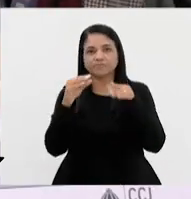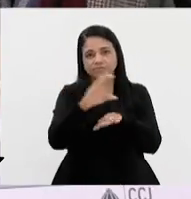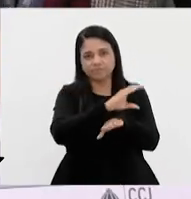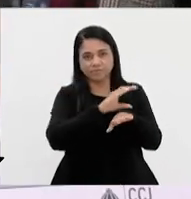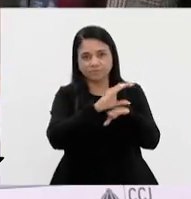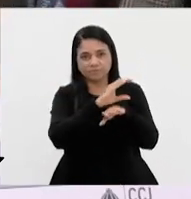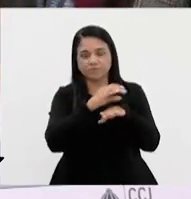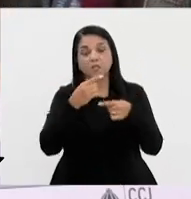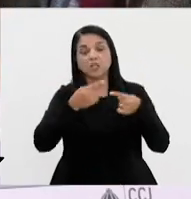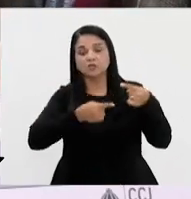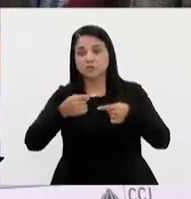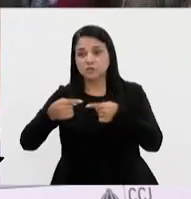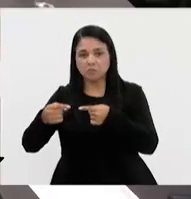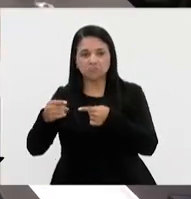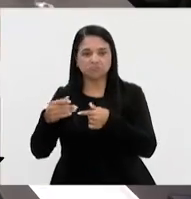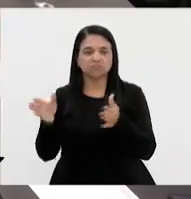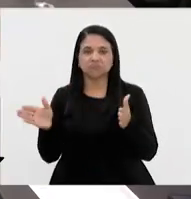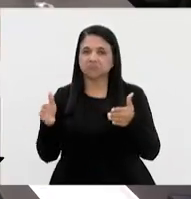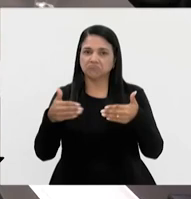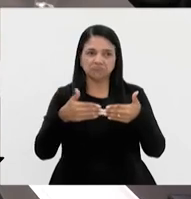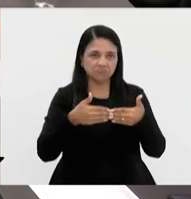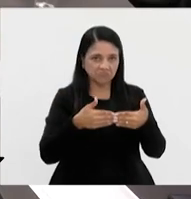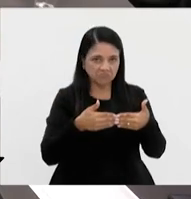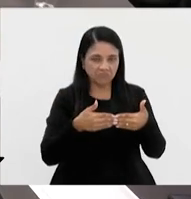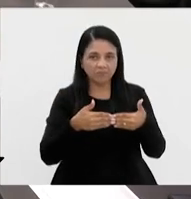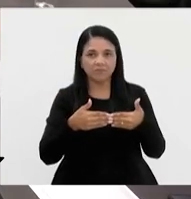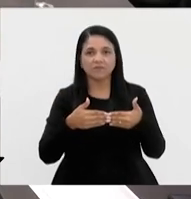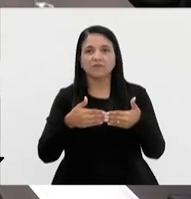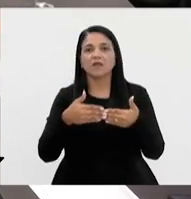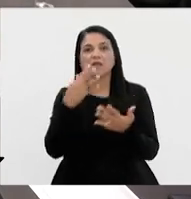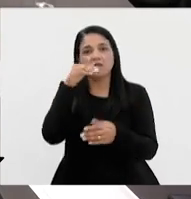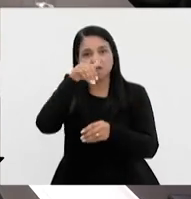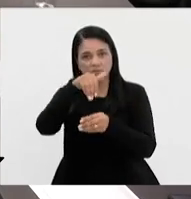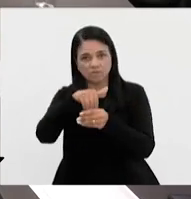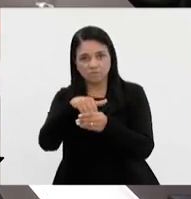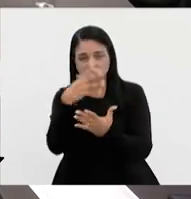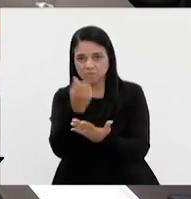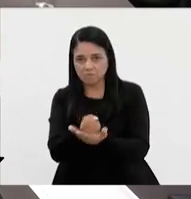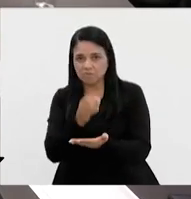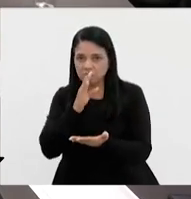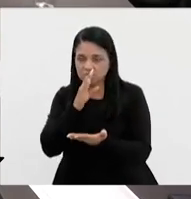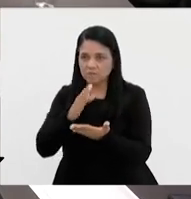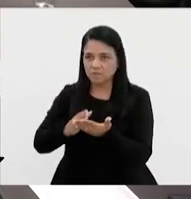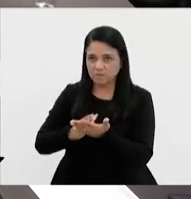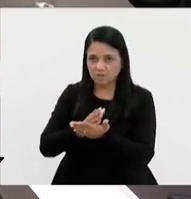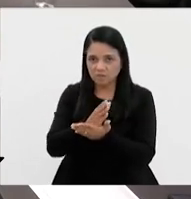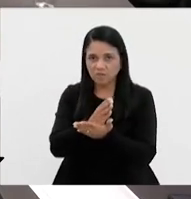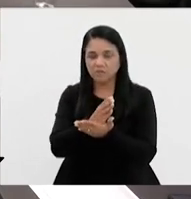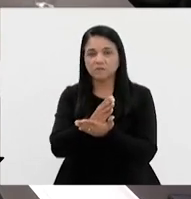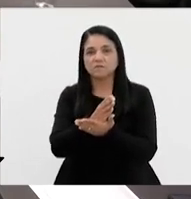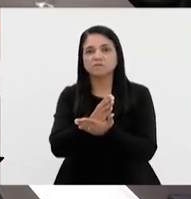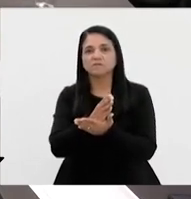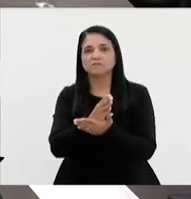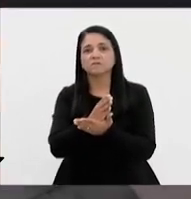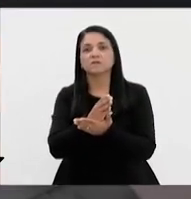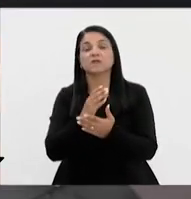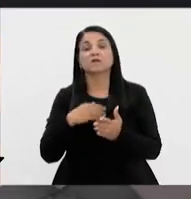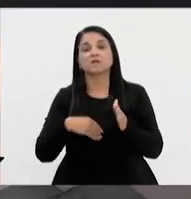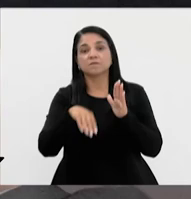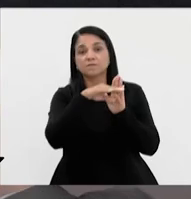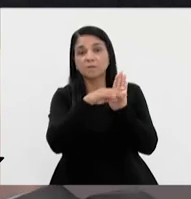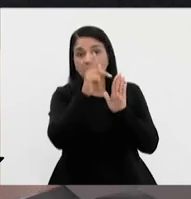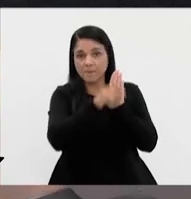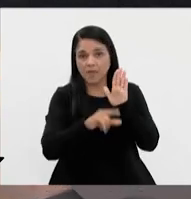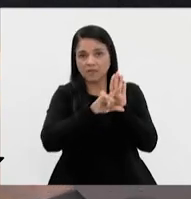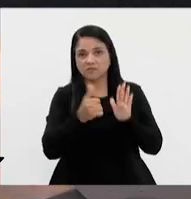discussão. Não havendo quem queira discutir, encerrada a discussão. Em votação, senhores que aprovam, permaneçam como estão, aprovado. 10 da pauta é o